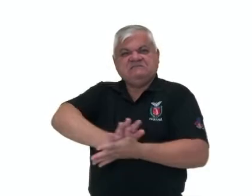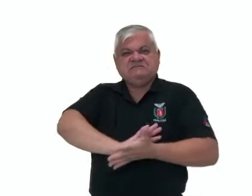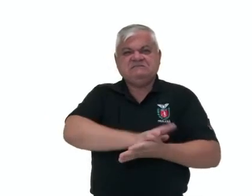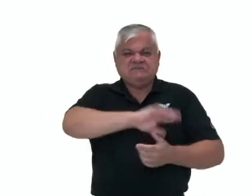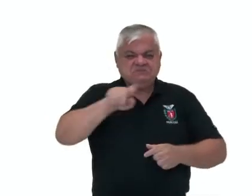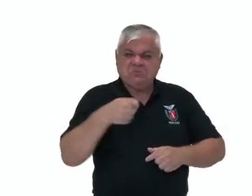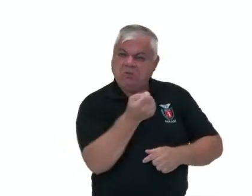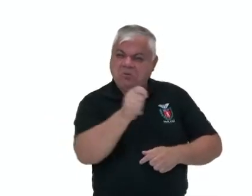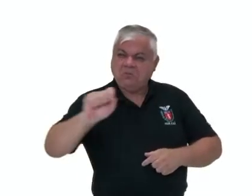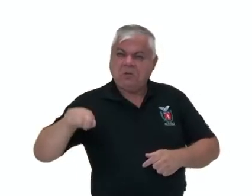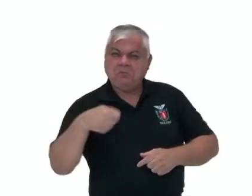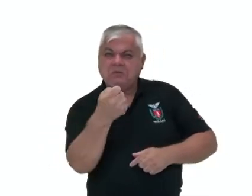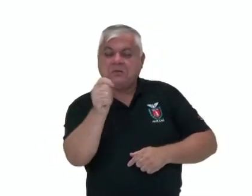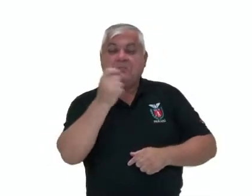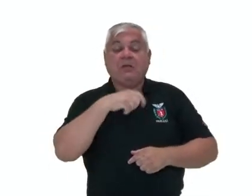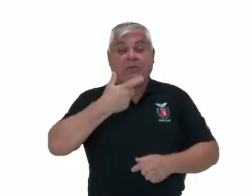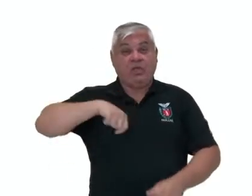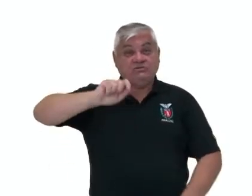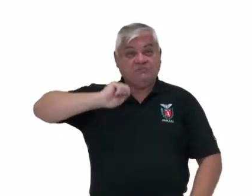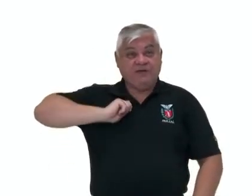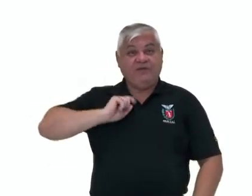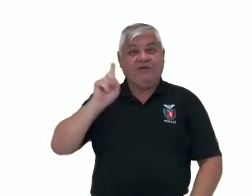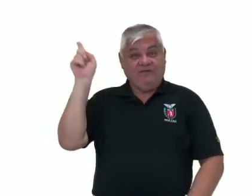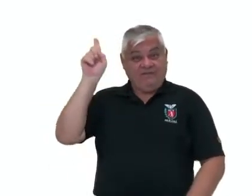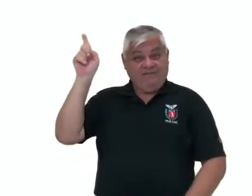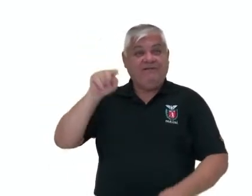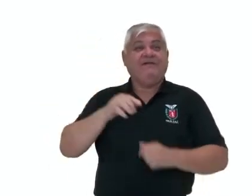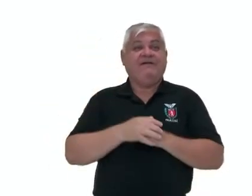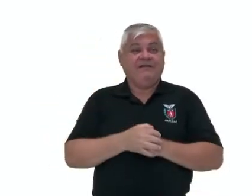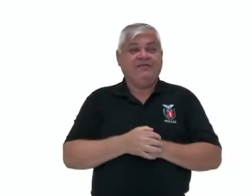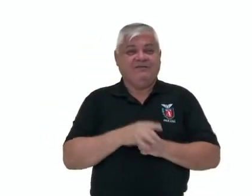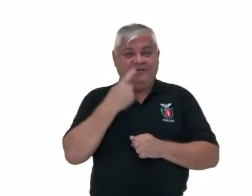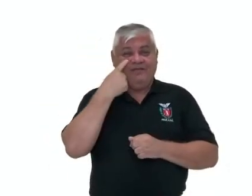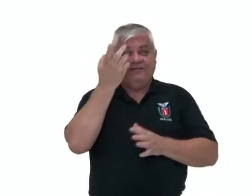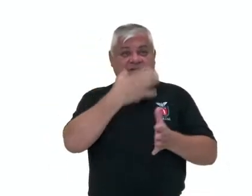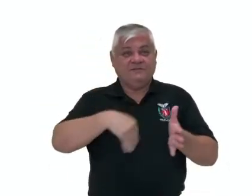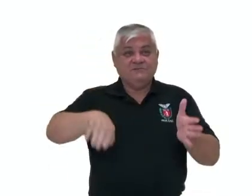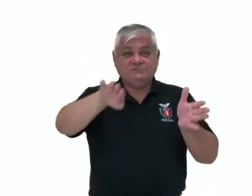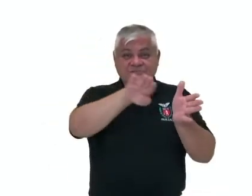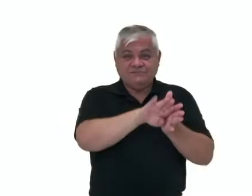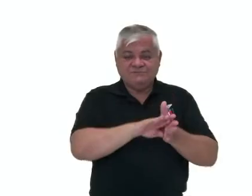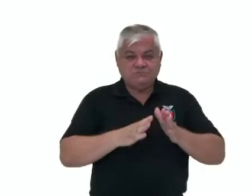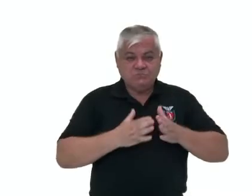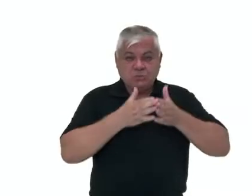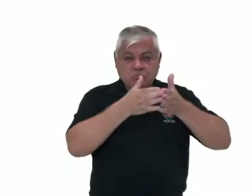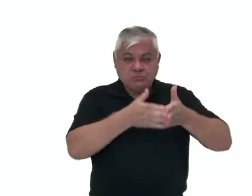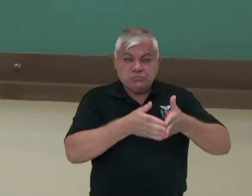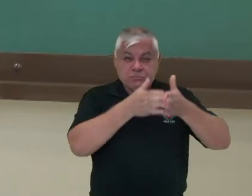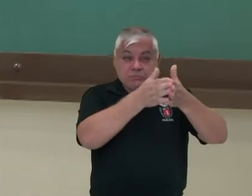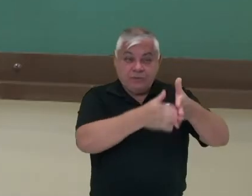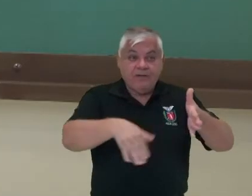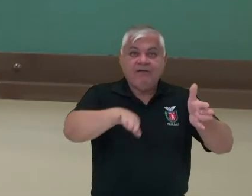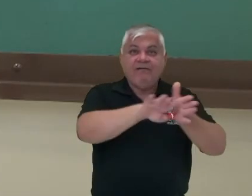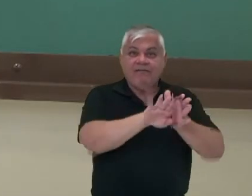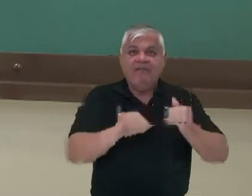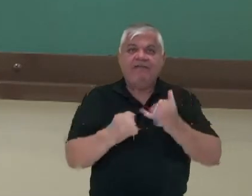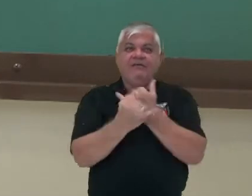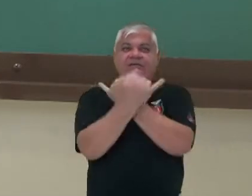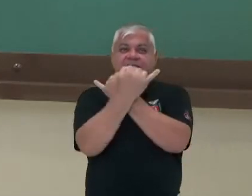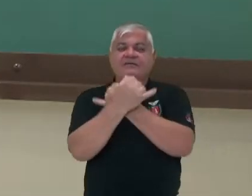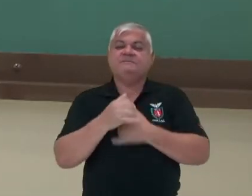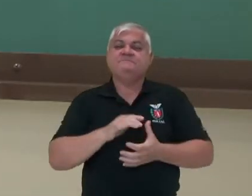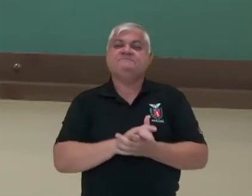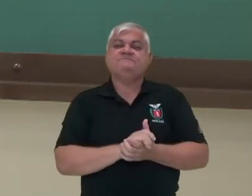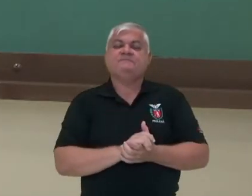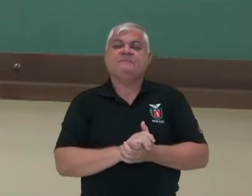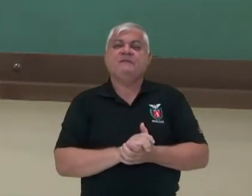cometido pelos espanhóis. E aqui a imagem, ó, do desembarque do Pizarro em Tumbes, em 1532. Tá?